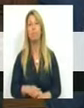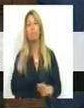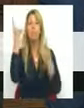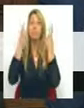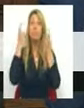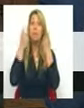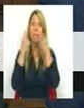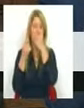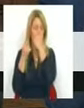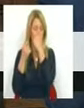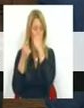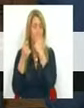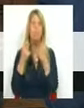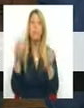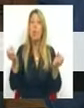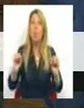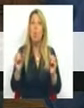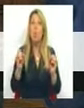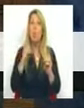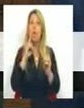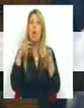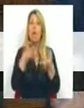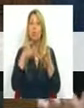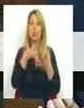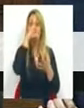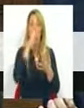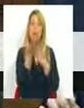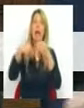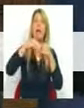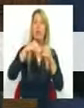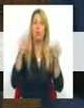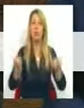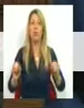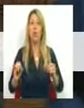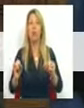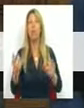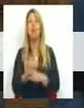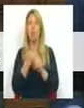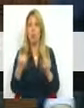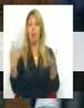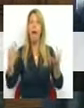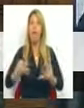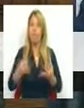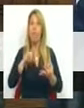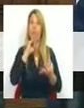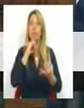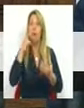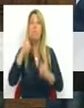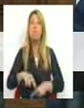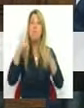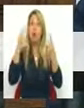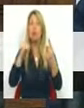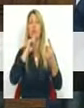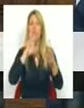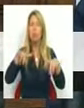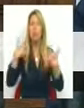considerar que não existe uma ajuda de Estado adicional. O facto de se conseguir demonstrar que o banco é vendável é uma